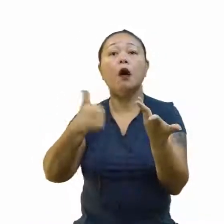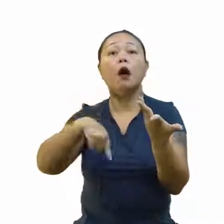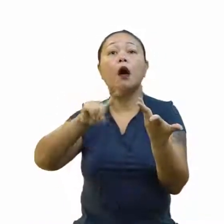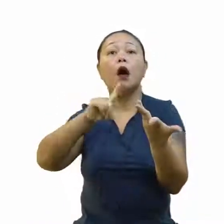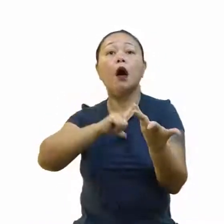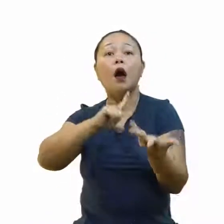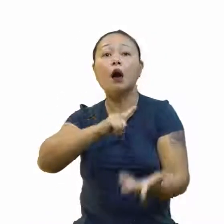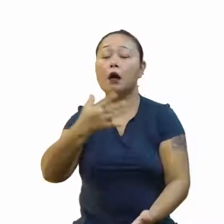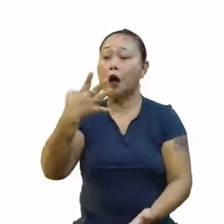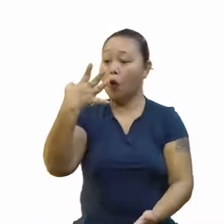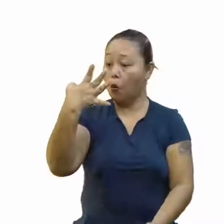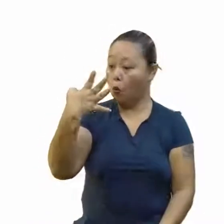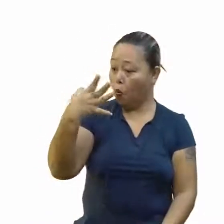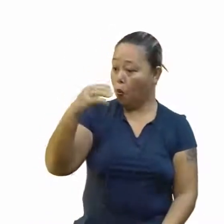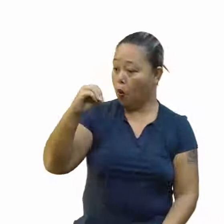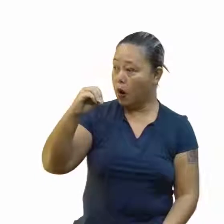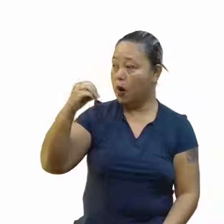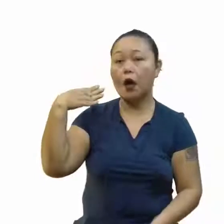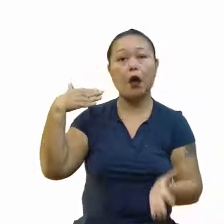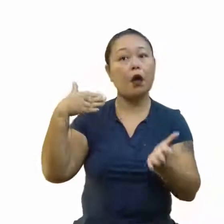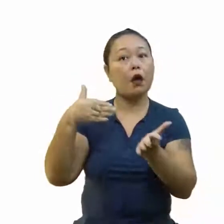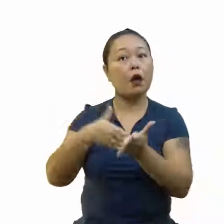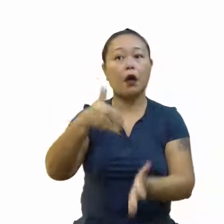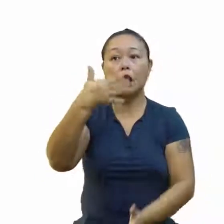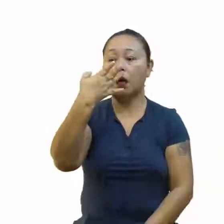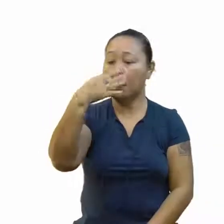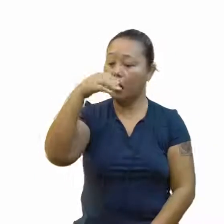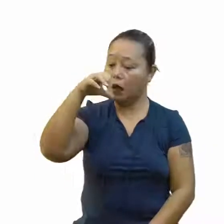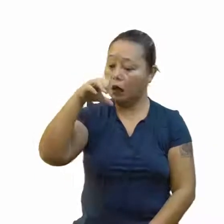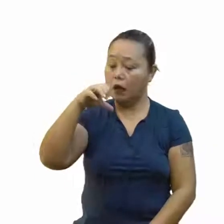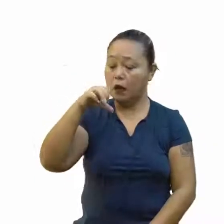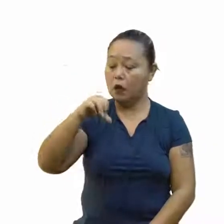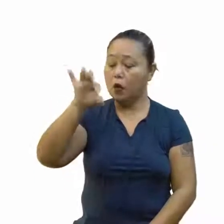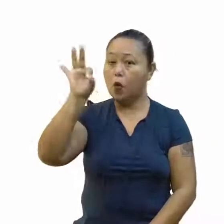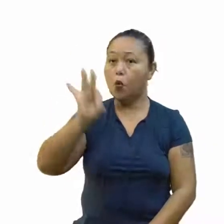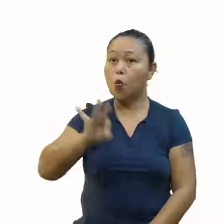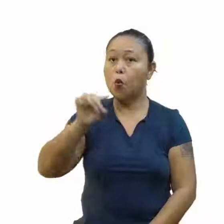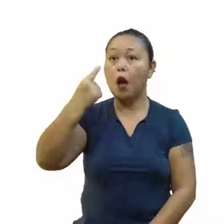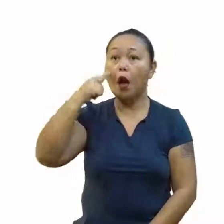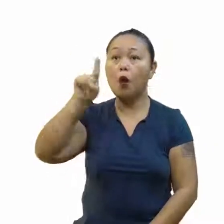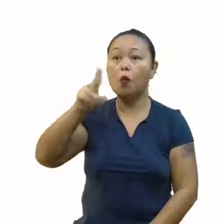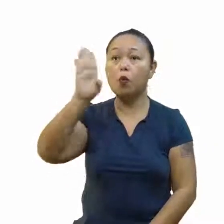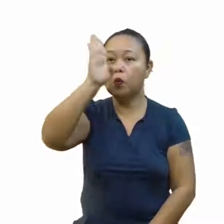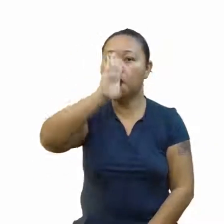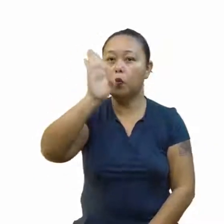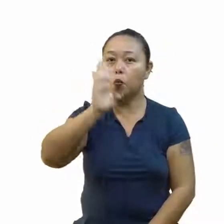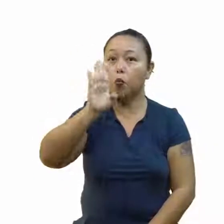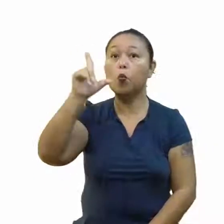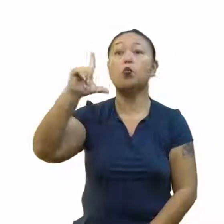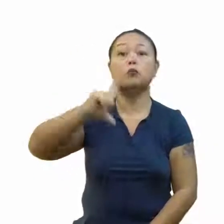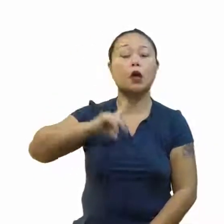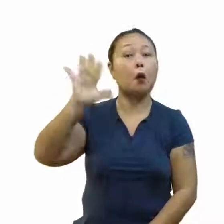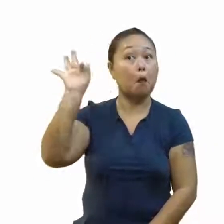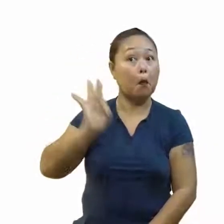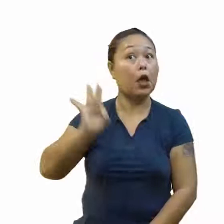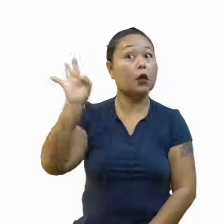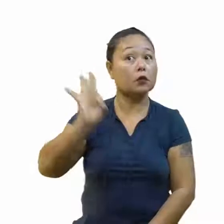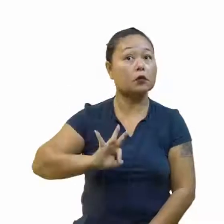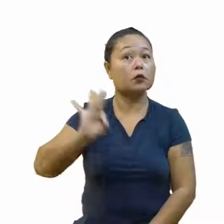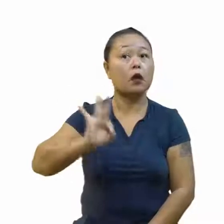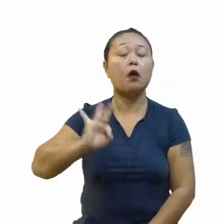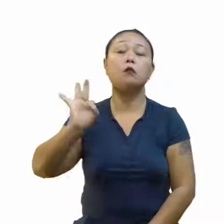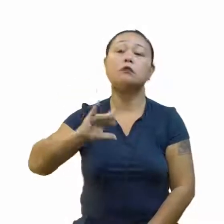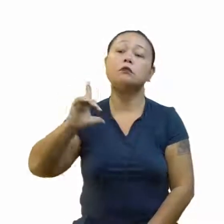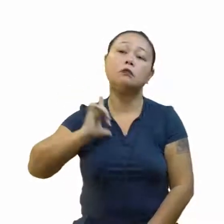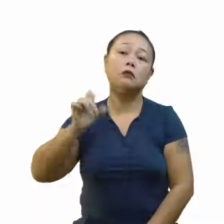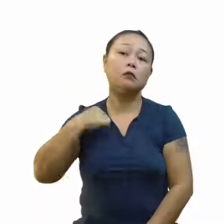a 49%, e aí que nós temos o Brasil, com esse percentual. Vou destacar também que